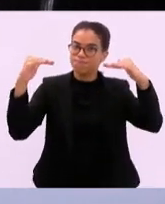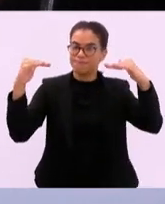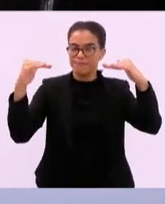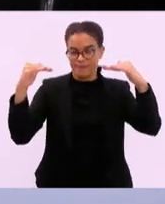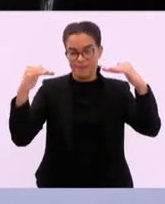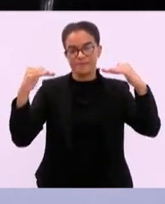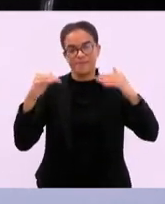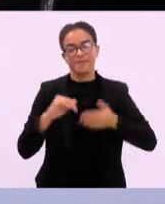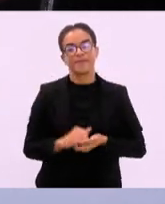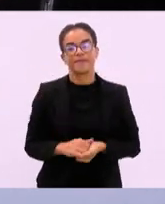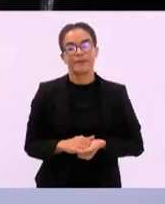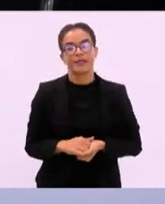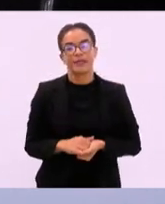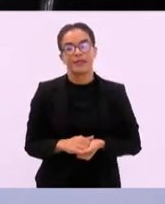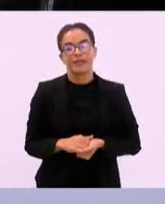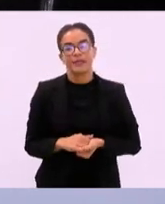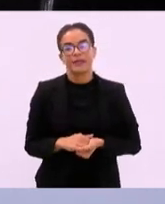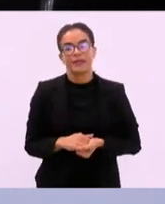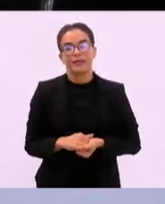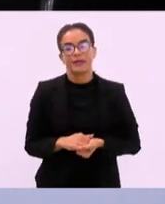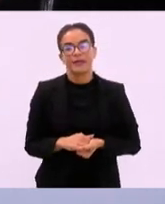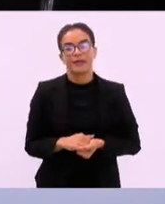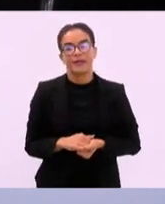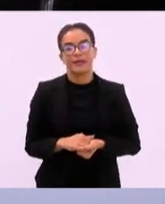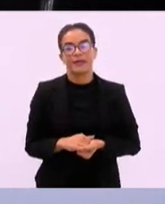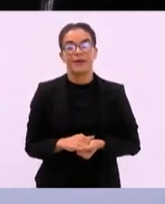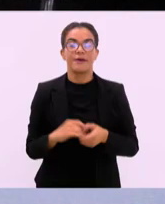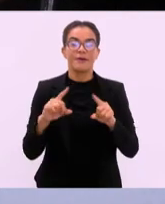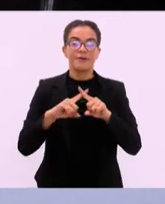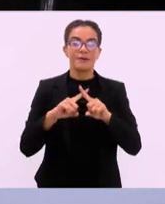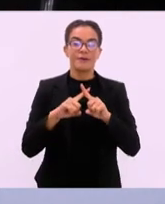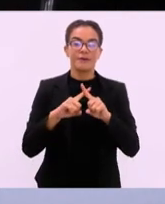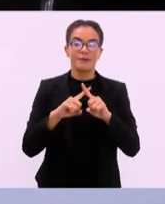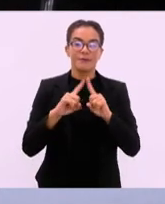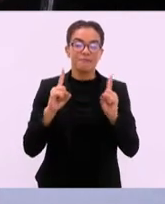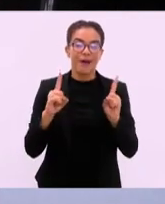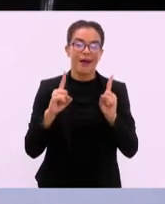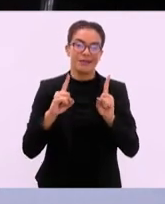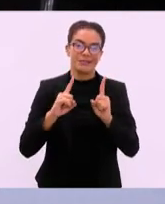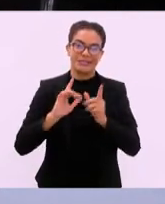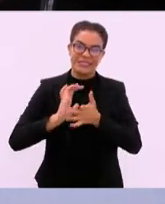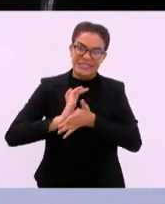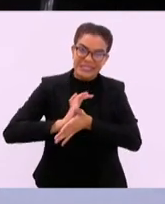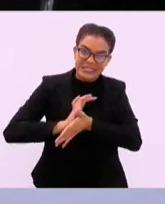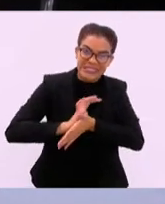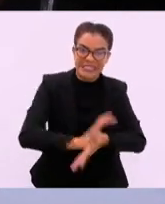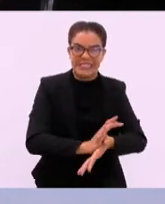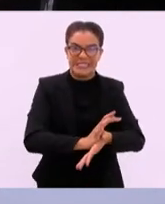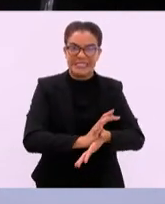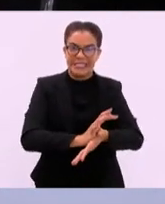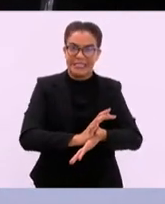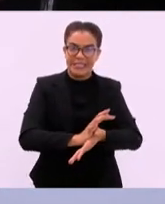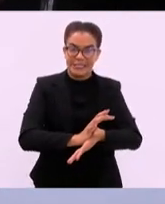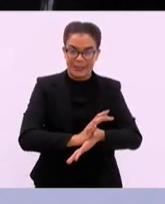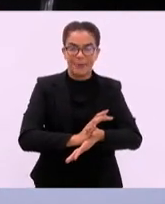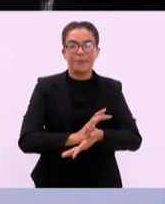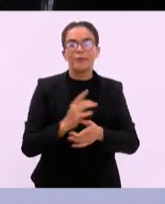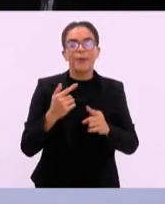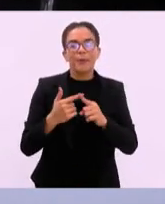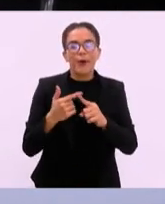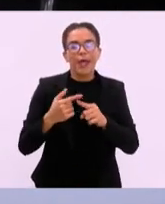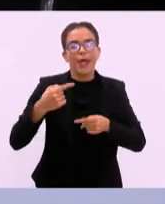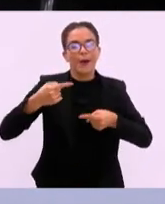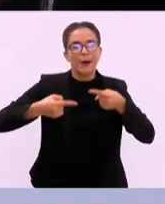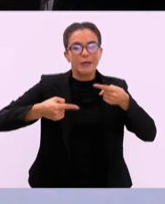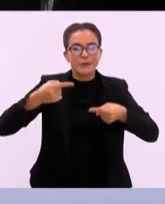Então, mas como a intolerância tem sido mais... Porque se fosse a